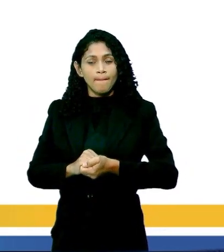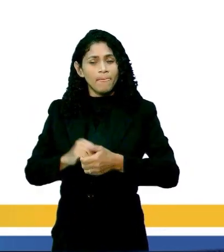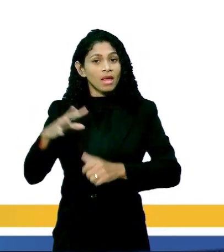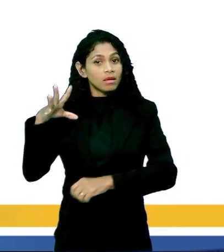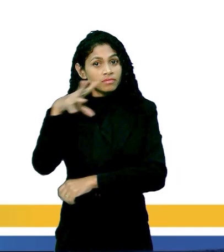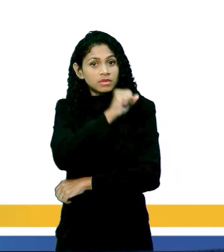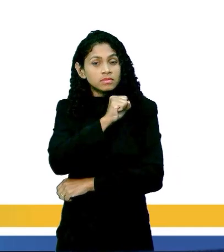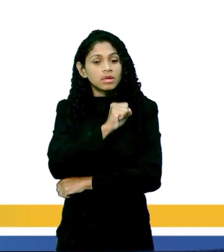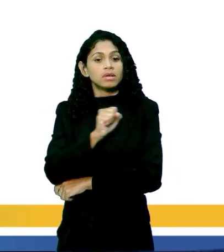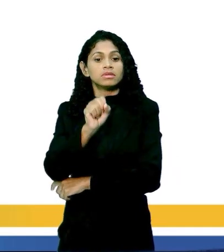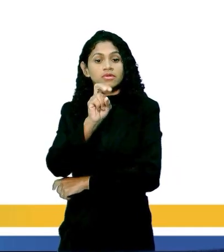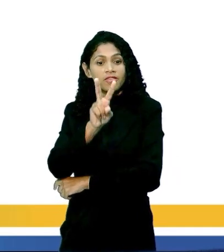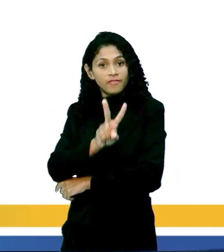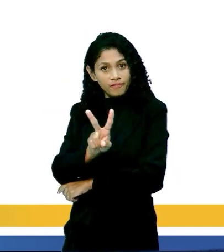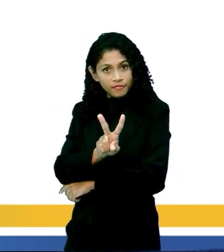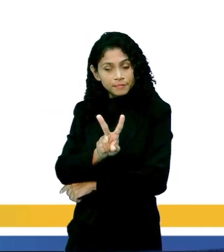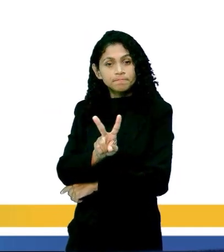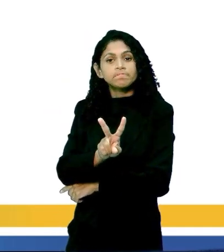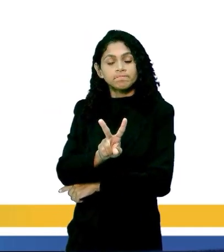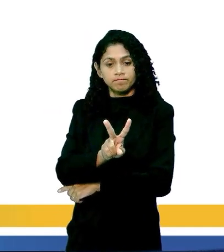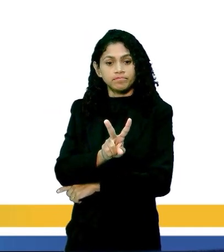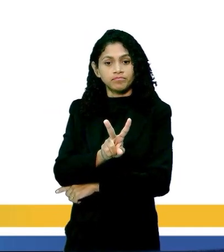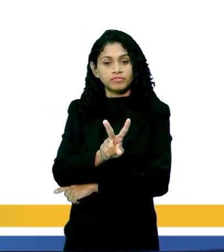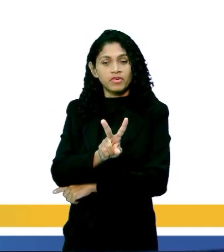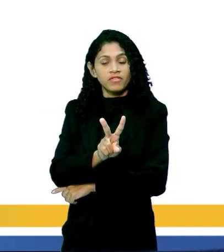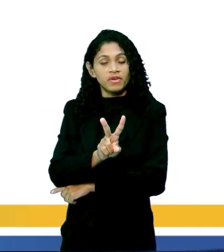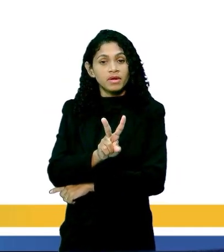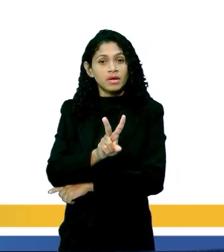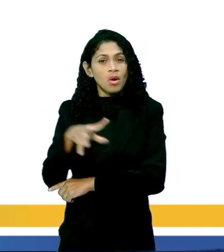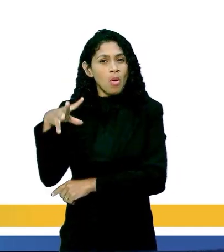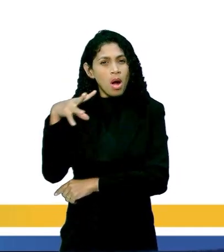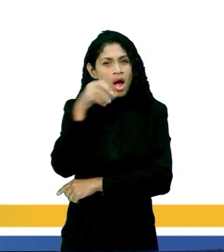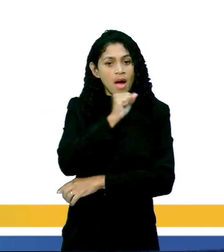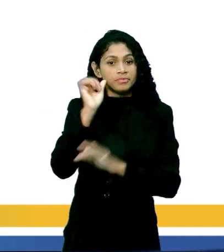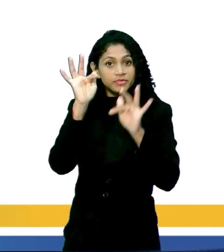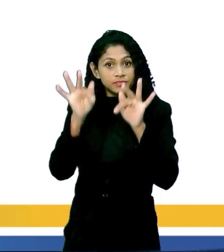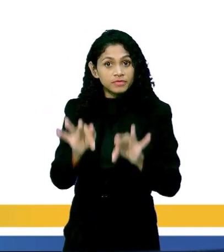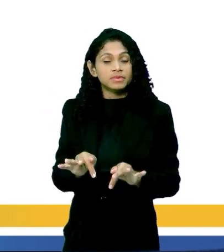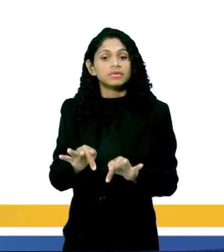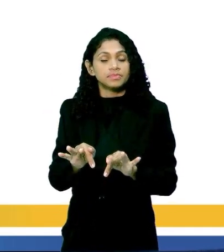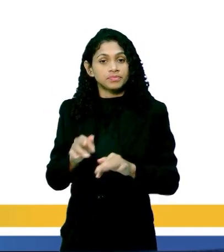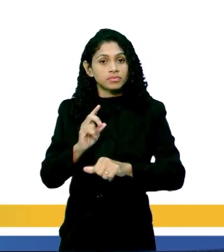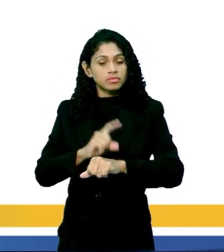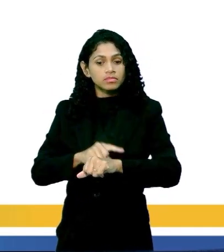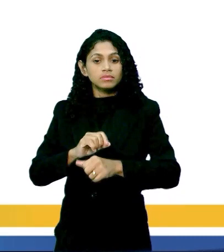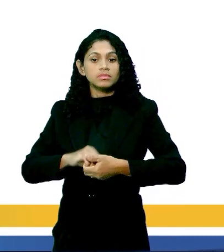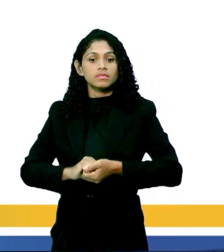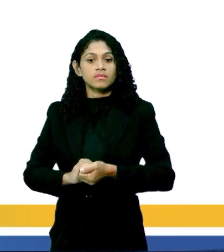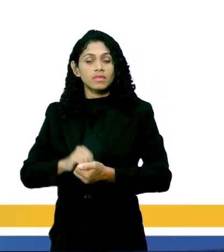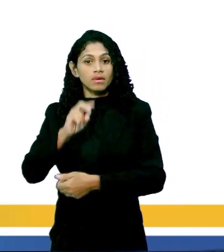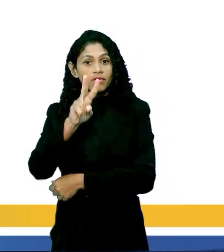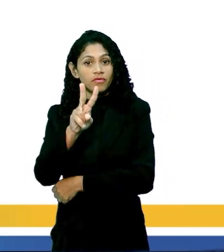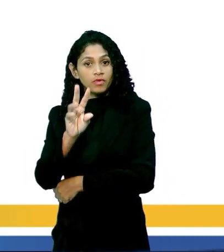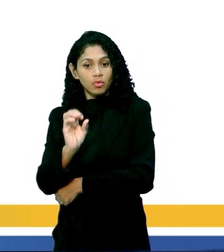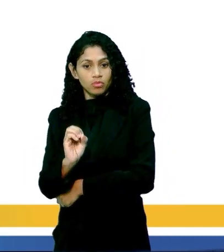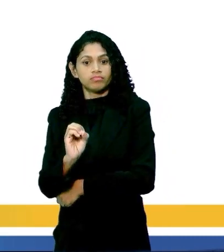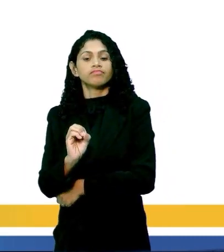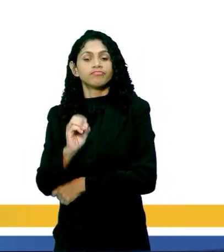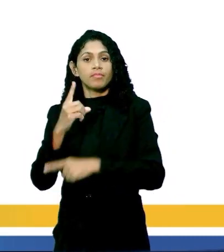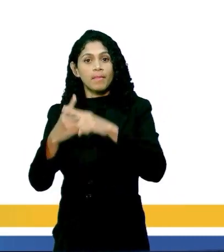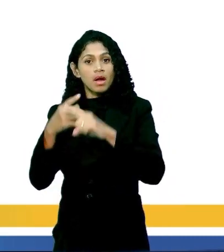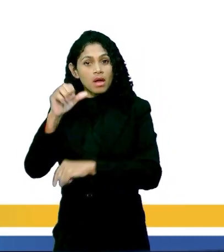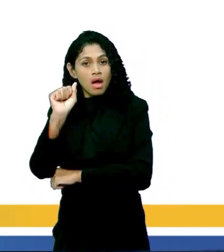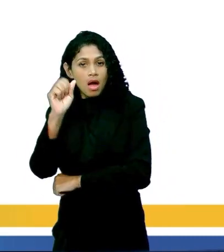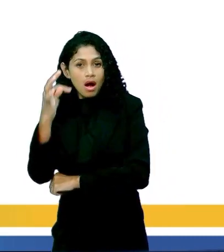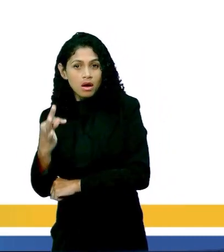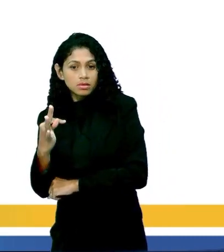que é V. Esse V é a nossa velocidade final, igual a V0, velocidade inicial, mais A de